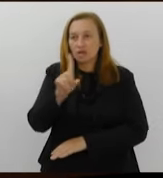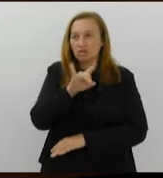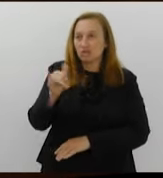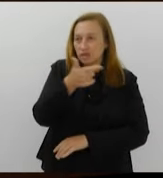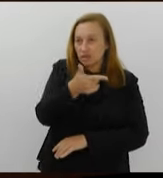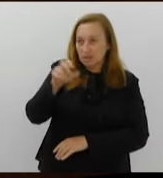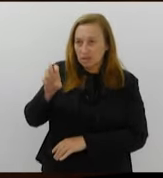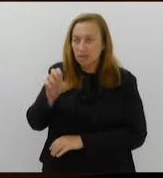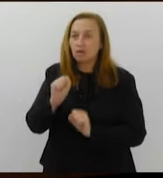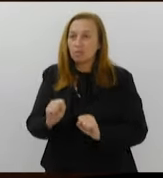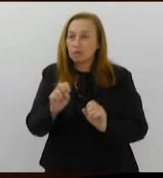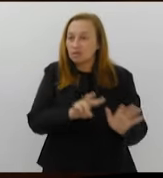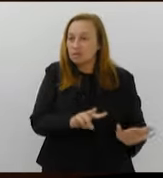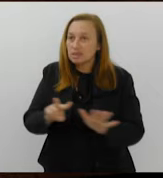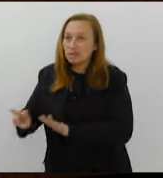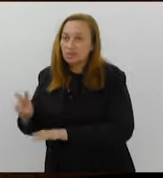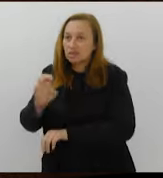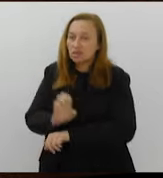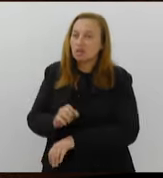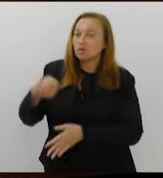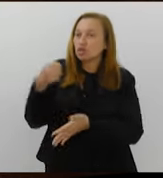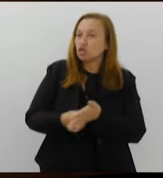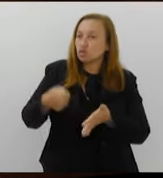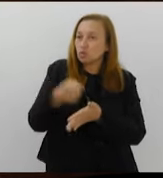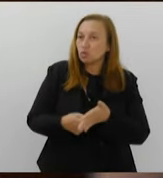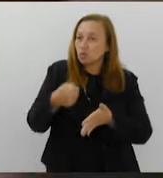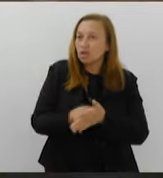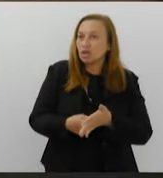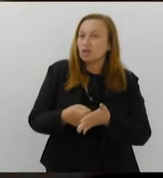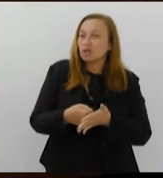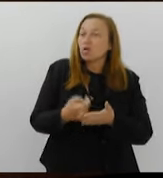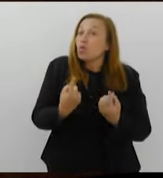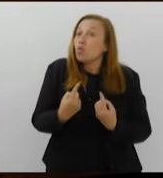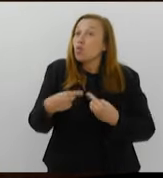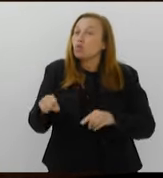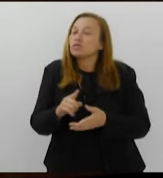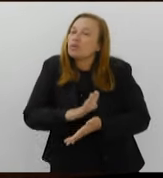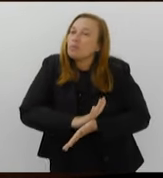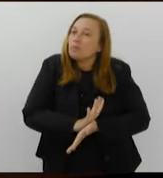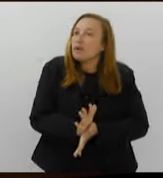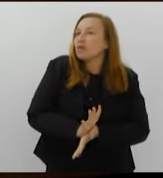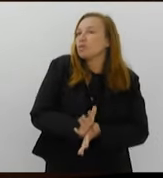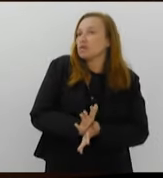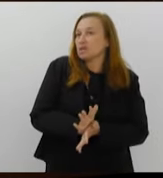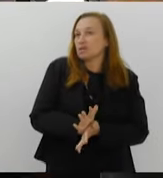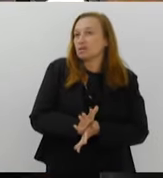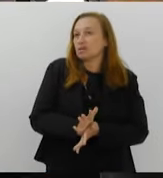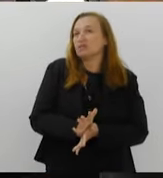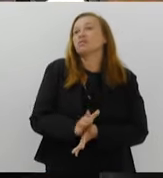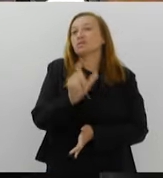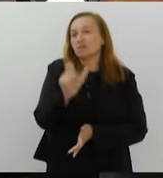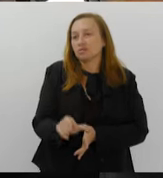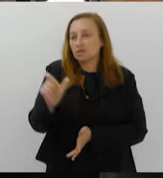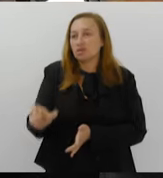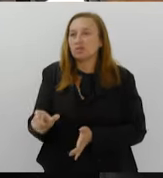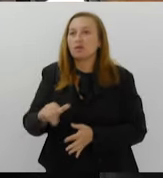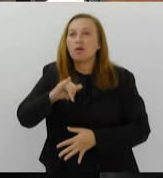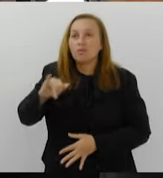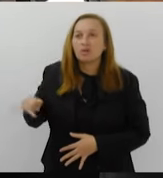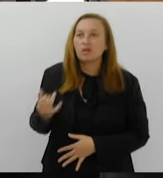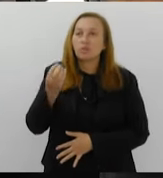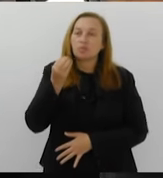possa ser uma semana estadual de luta, contra o preconceito dessas pessoas. E eu aproveito